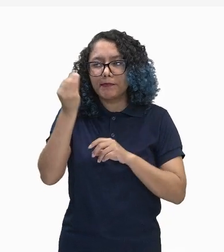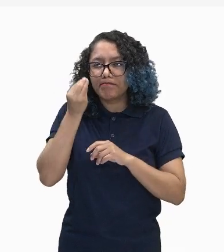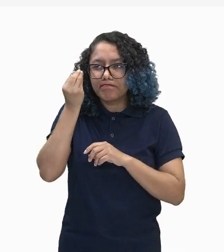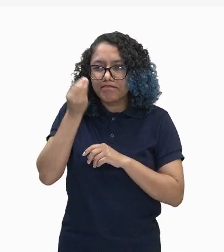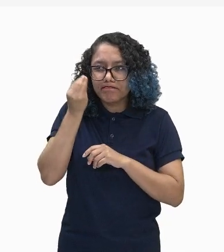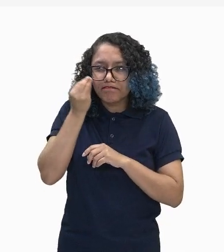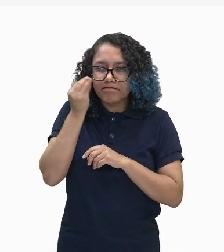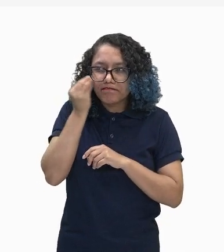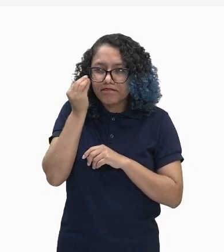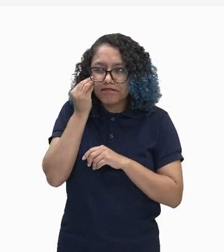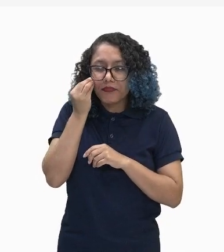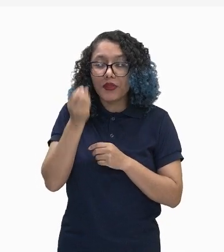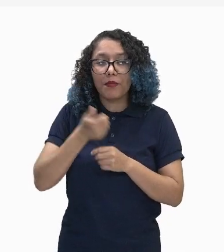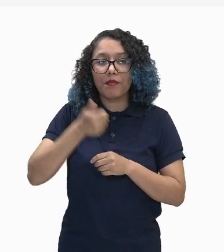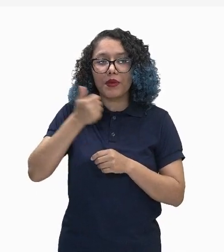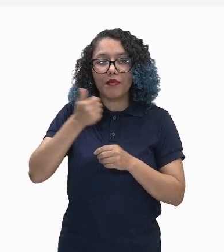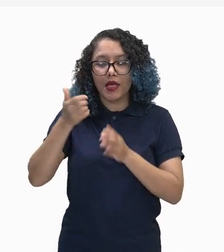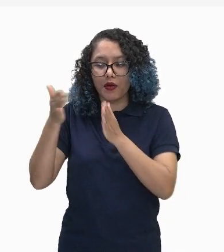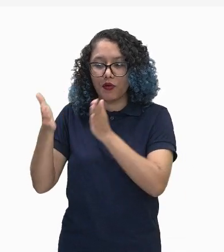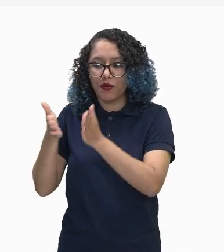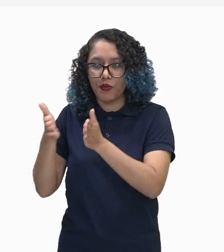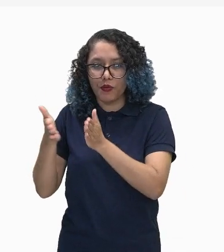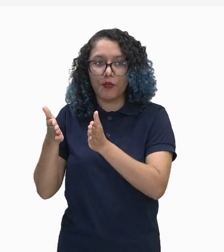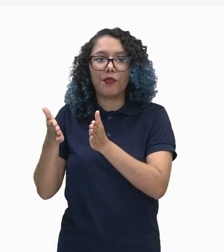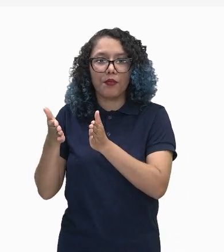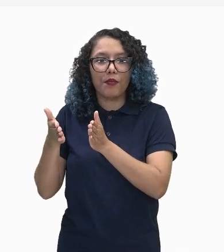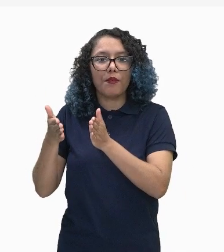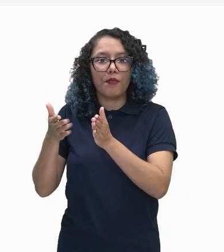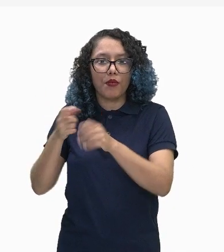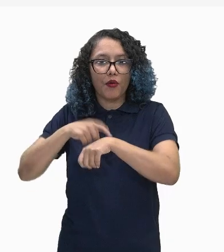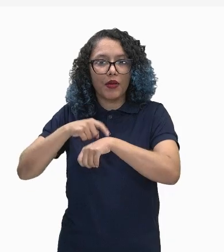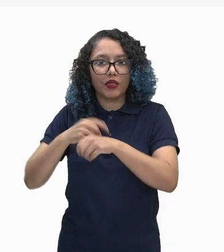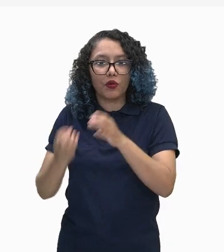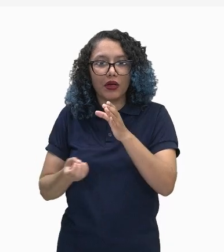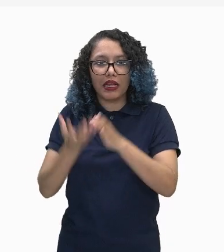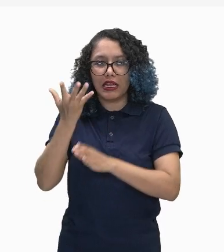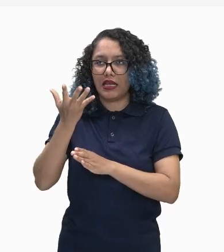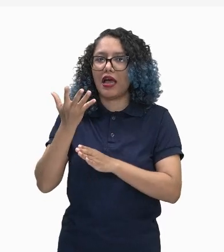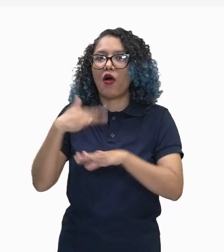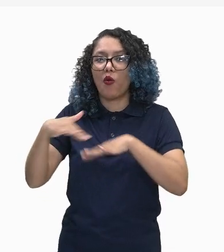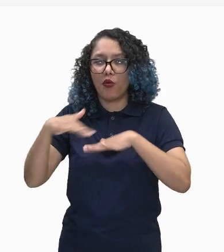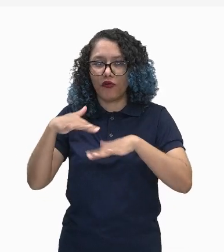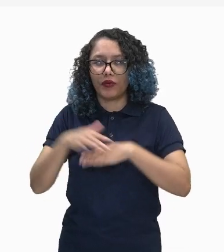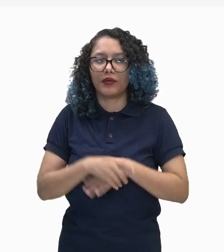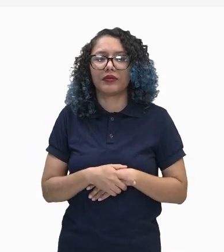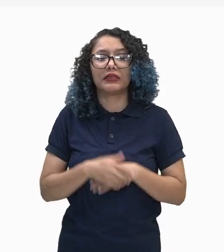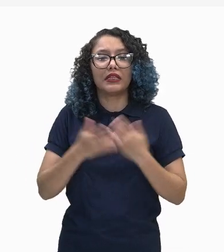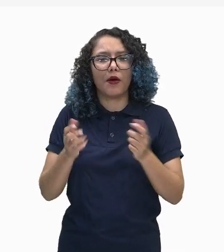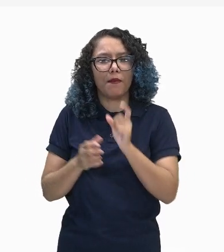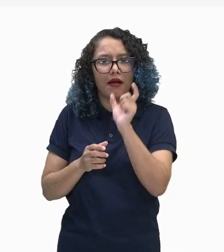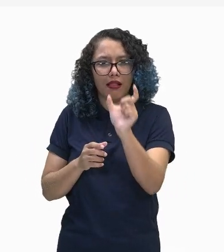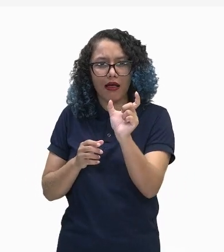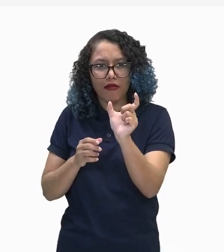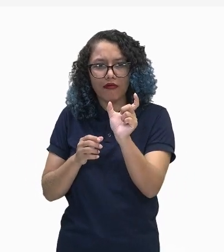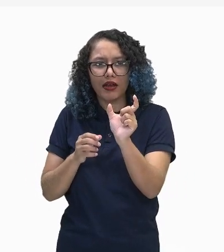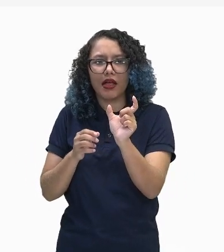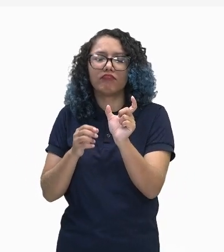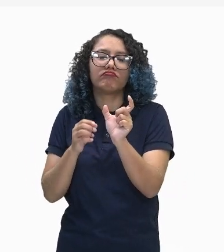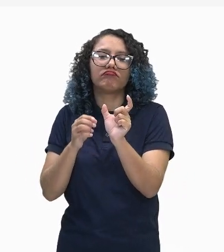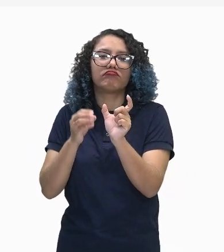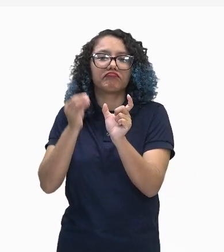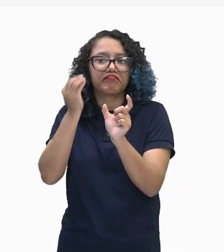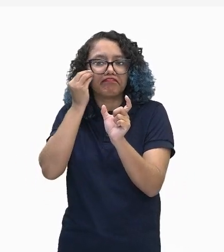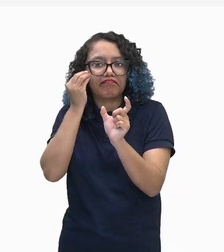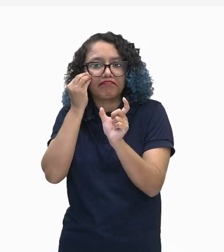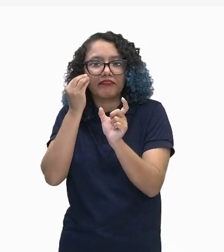passo para criar uma coreografia. Então, a palavra experimentação vem de experimentar. Antes de criar